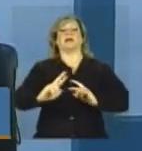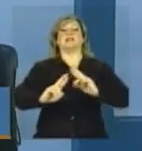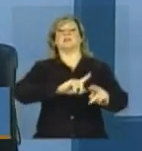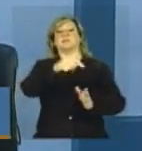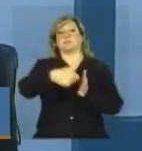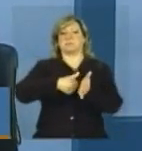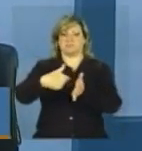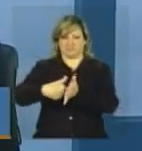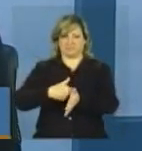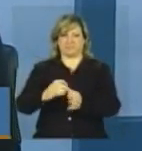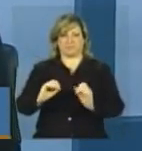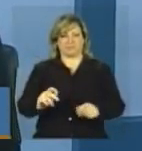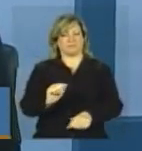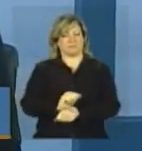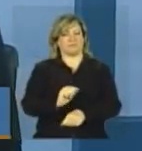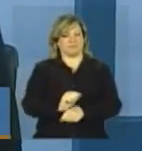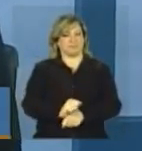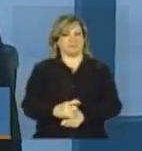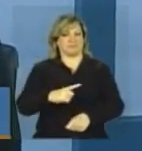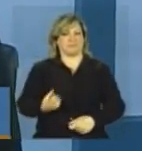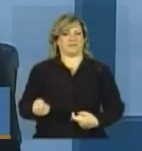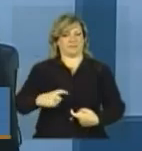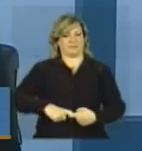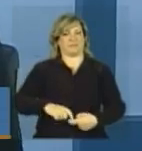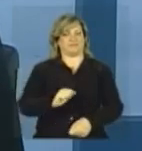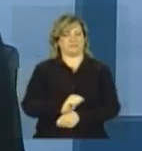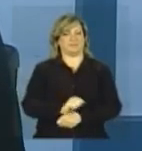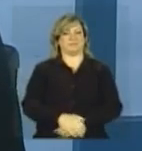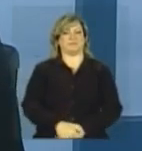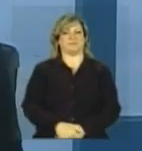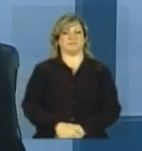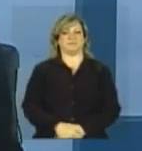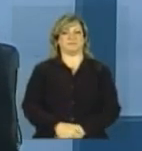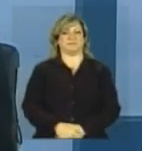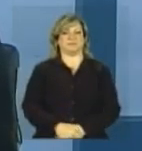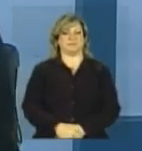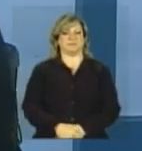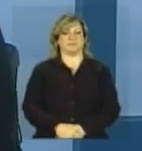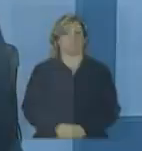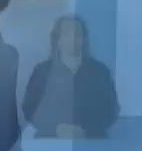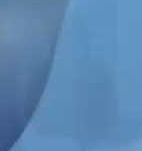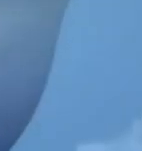para responder as suas dúvidas. Então não deixe de enviá-las. Até já.